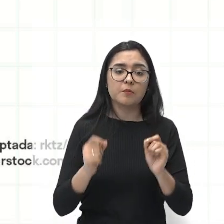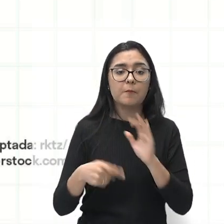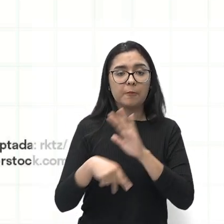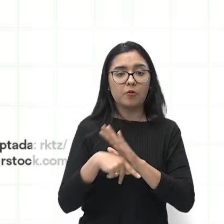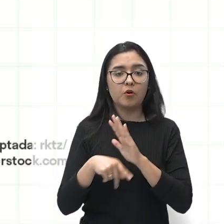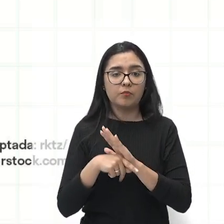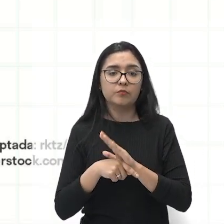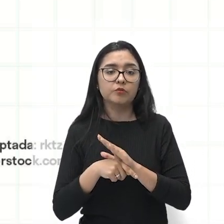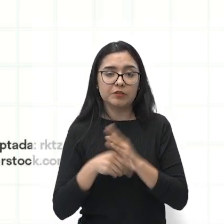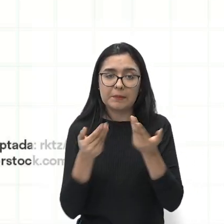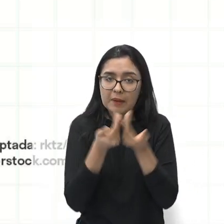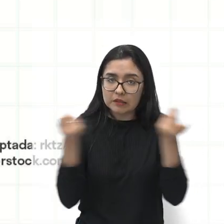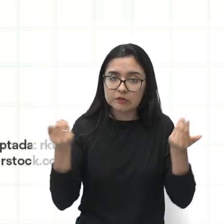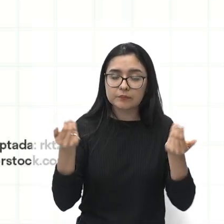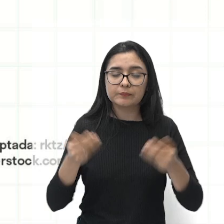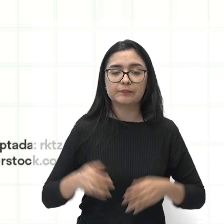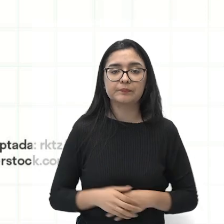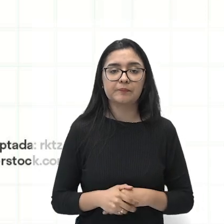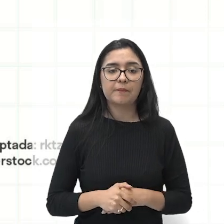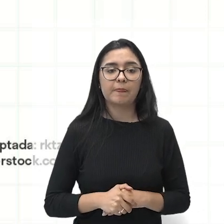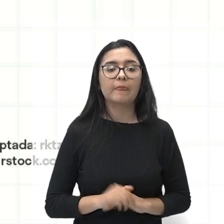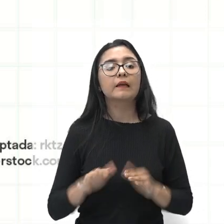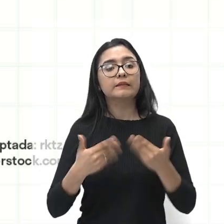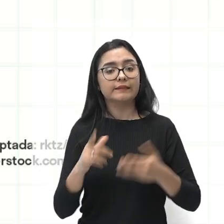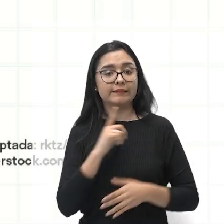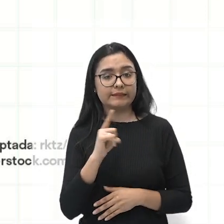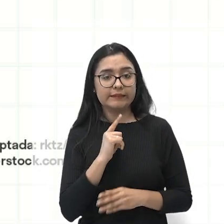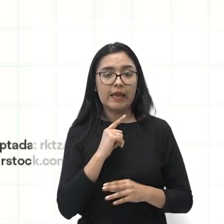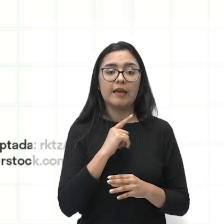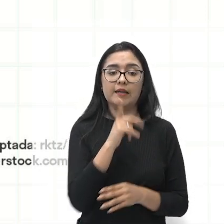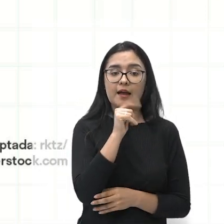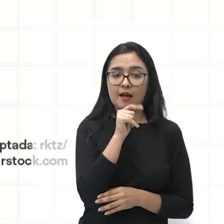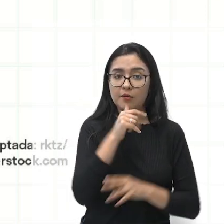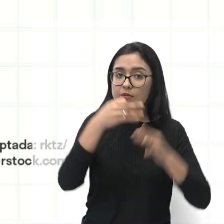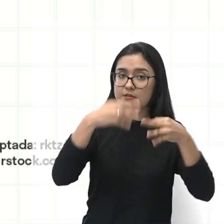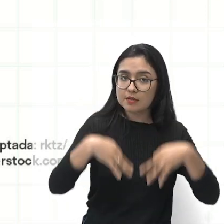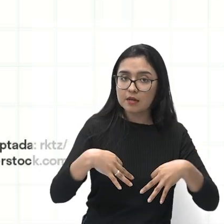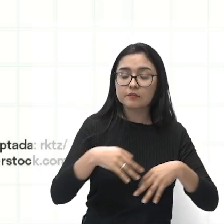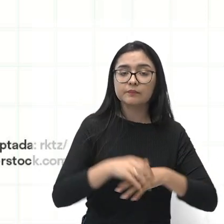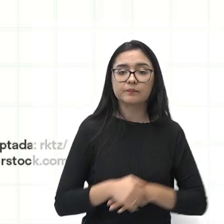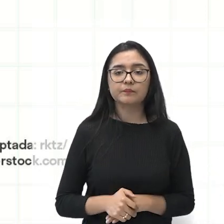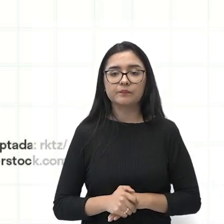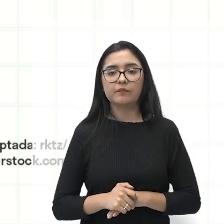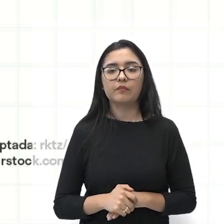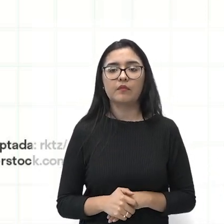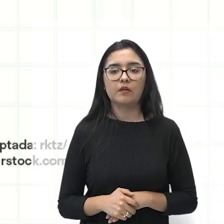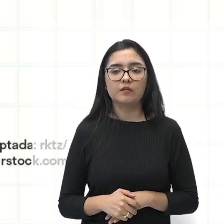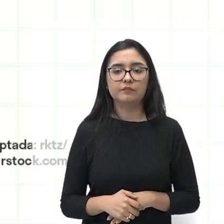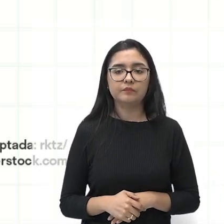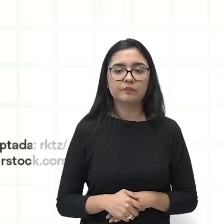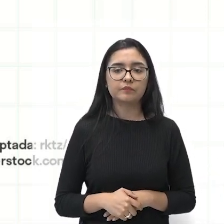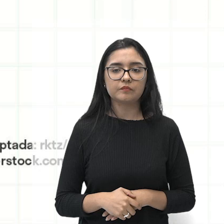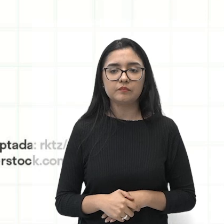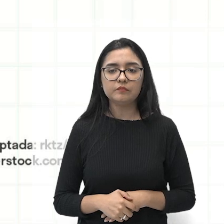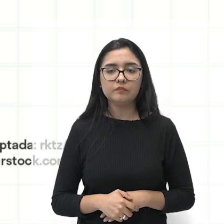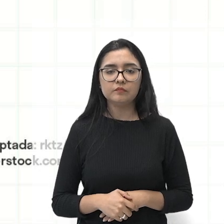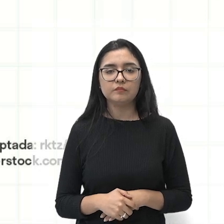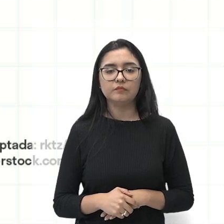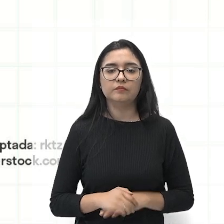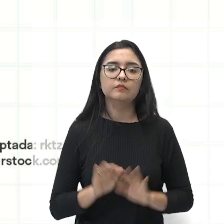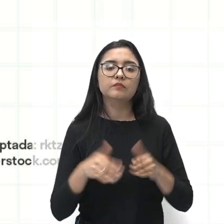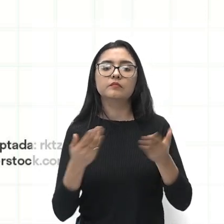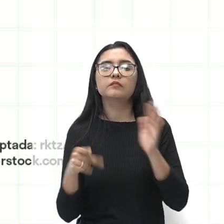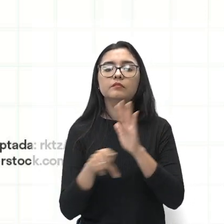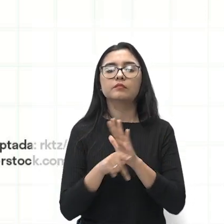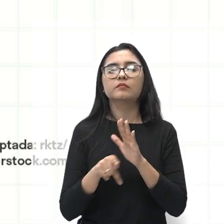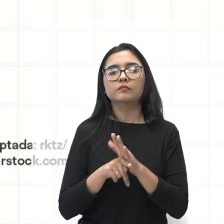decantação. Então, nós temos o líquido, certo? Ele vai, por ação